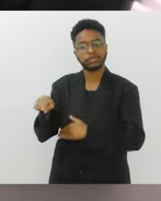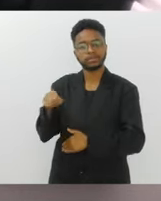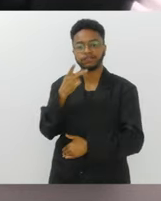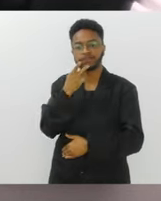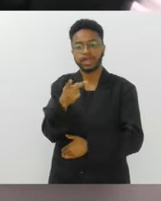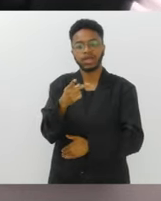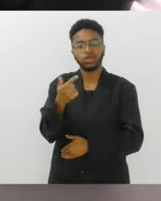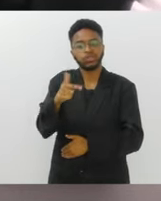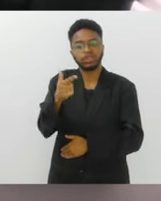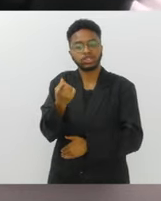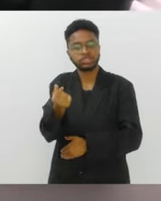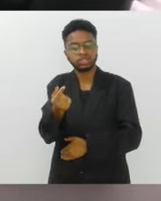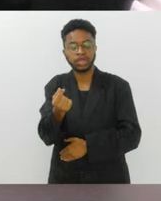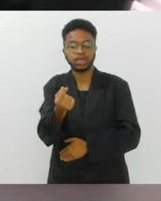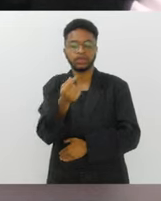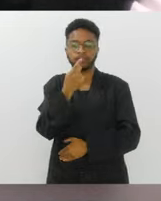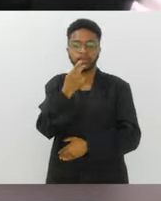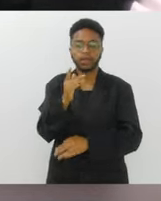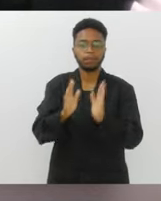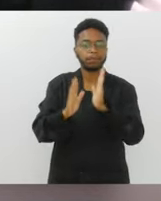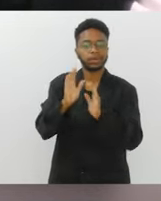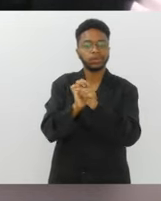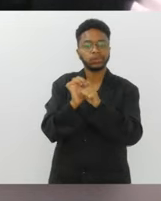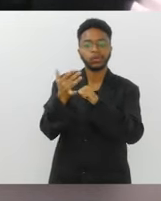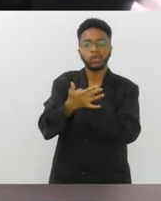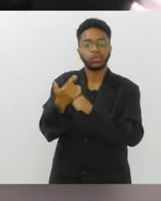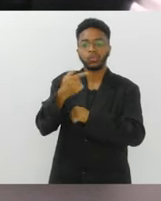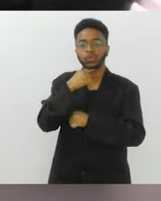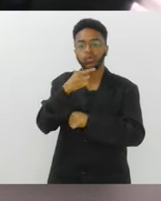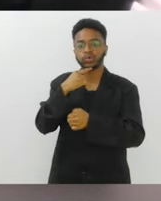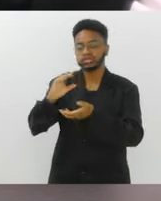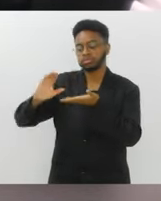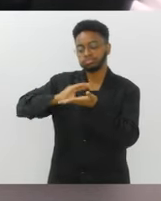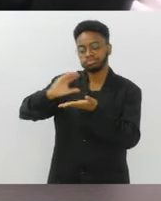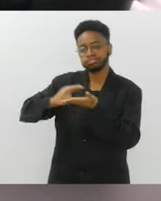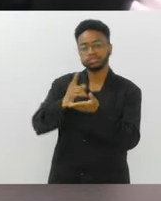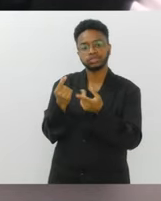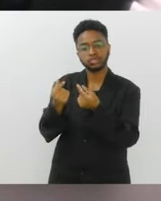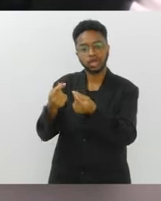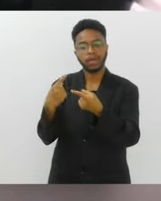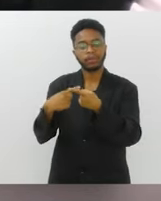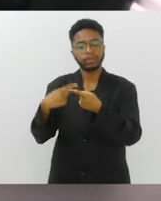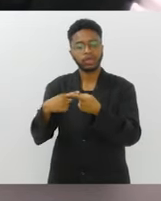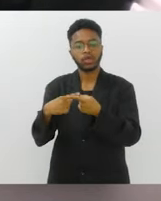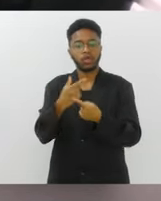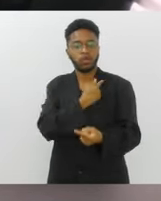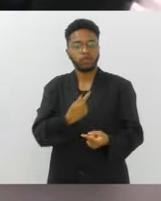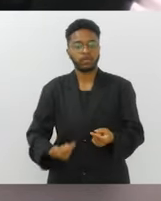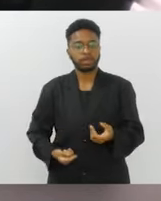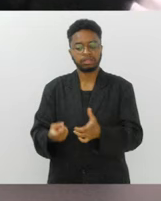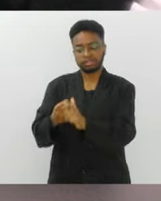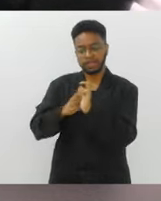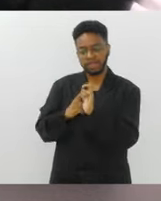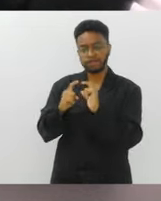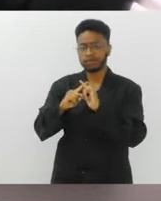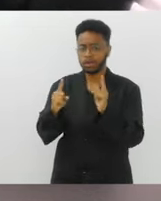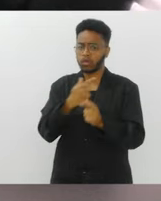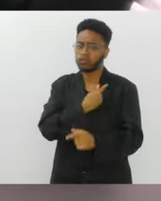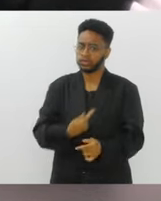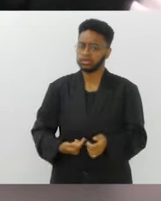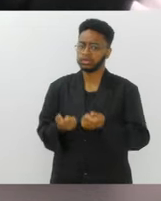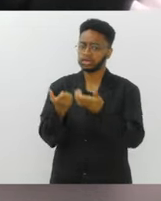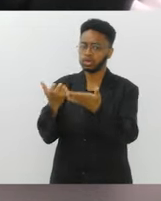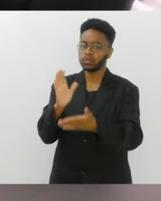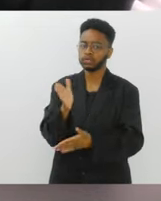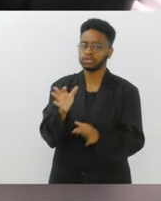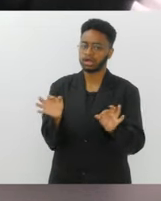no vermelho, que na pandemia deixou de arrecadar, que o governo é caloteiro. O governador deu tudo que tinha que